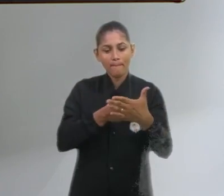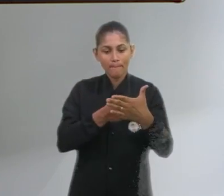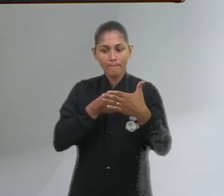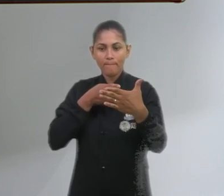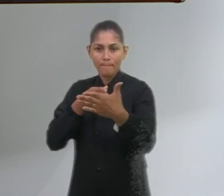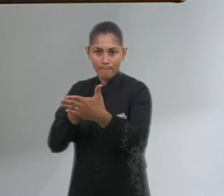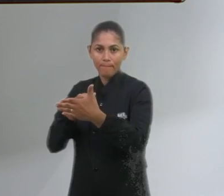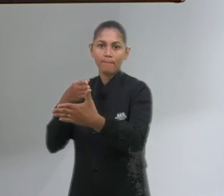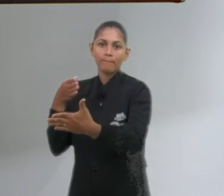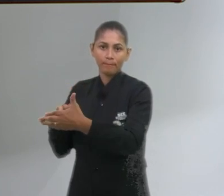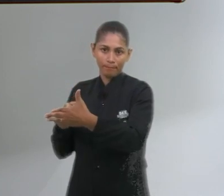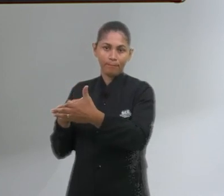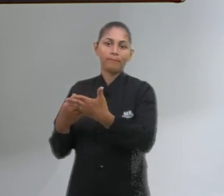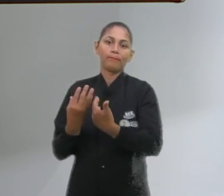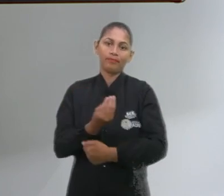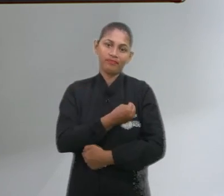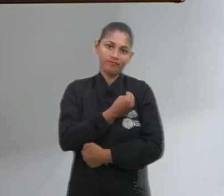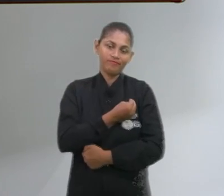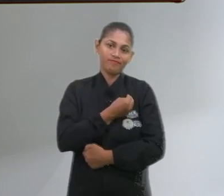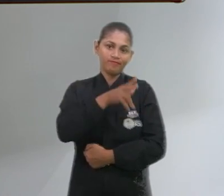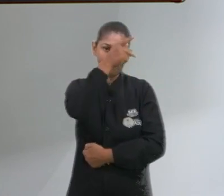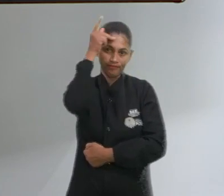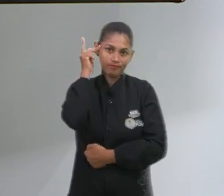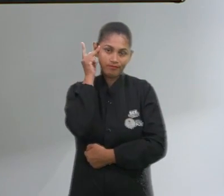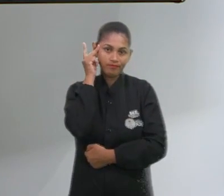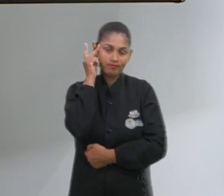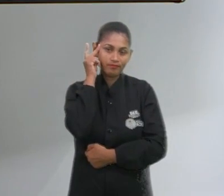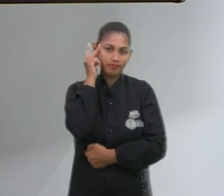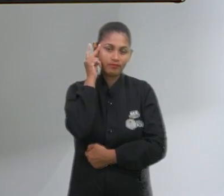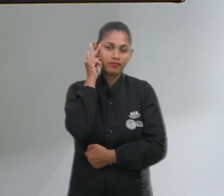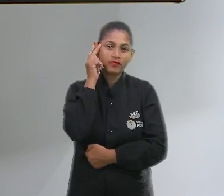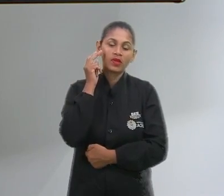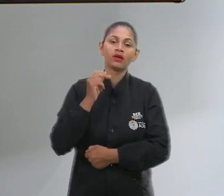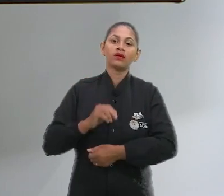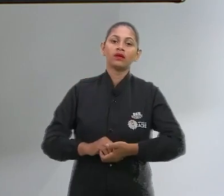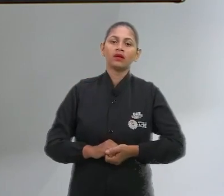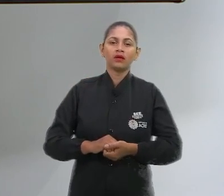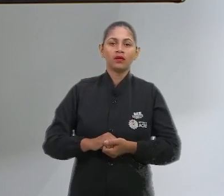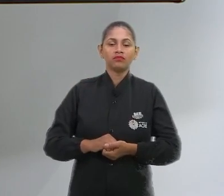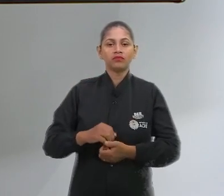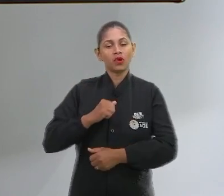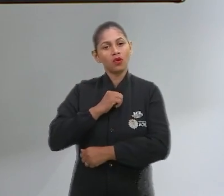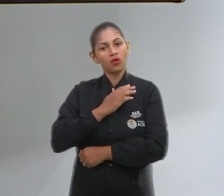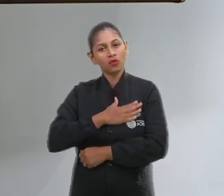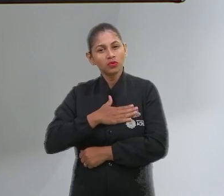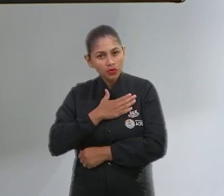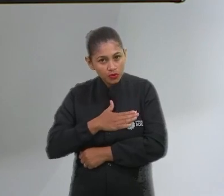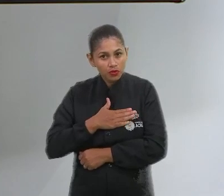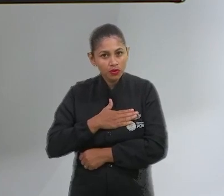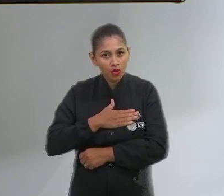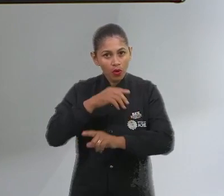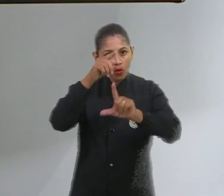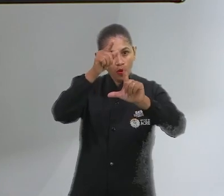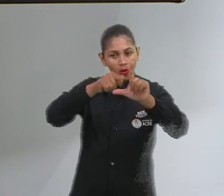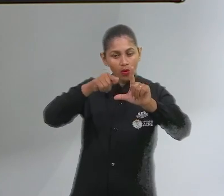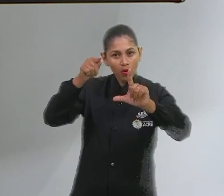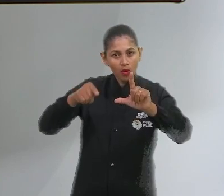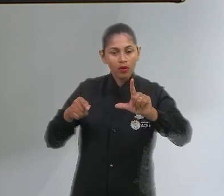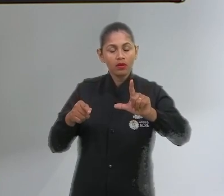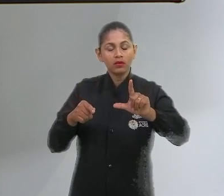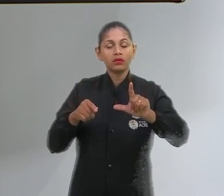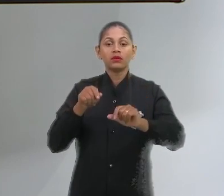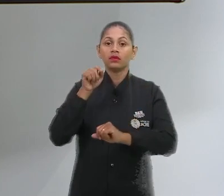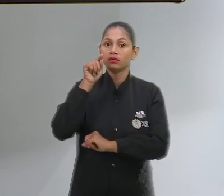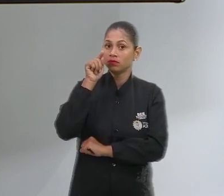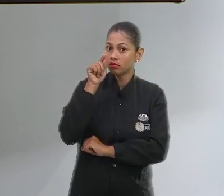na condição de vida das pessoas. Gostou desses gráficos? É bastante interessante, prezado aluno, que você,